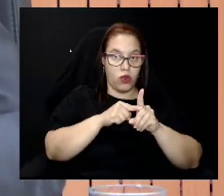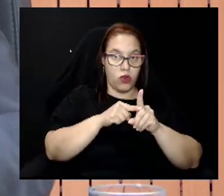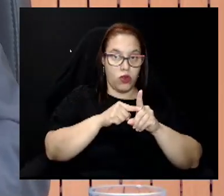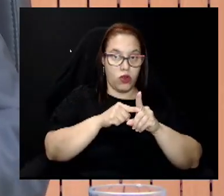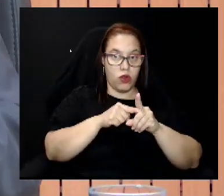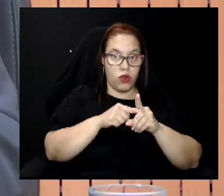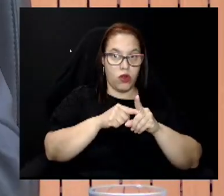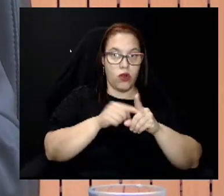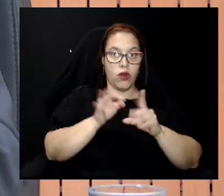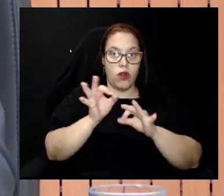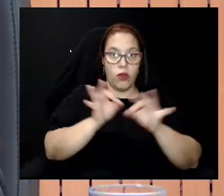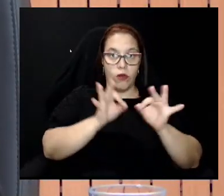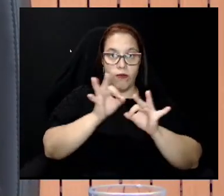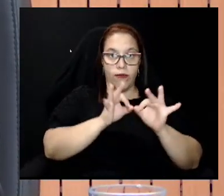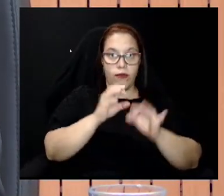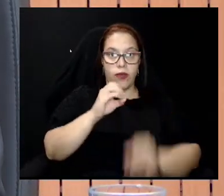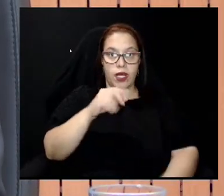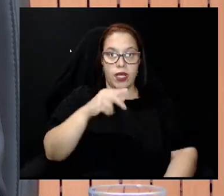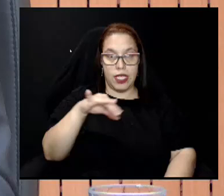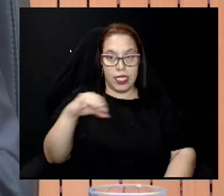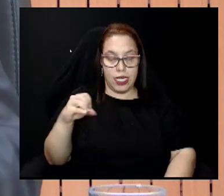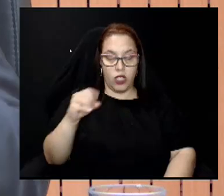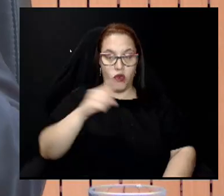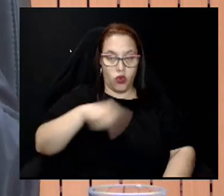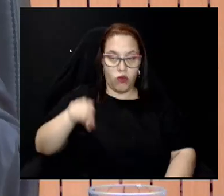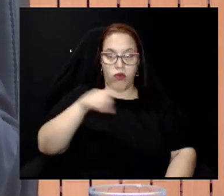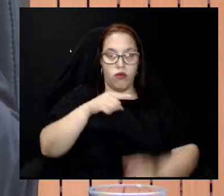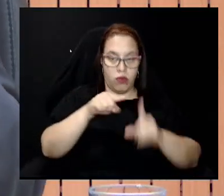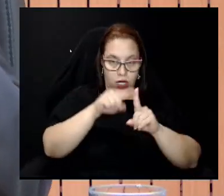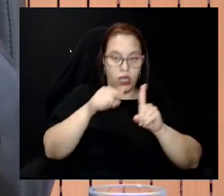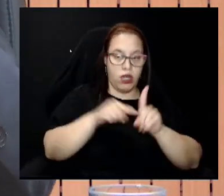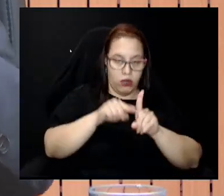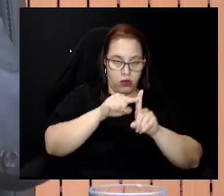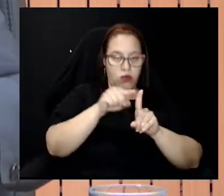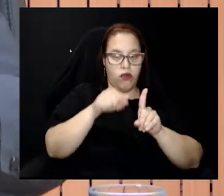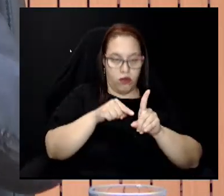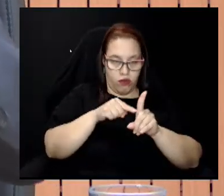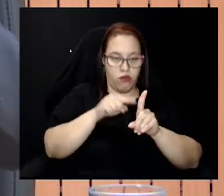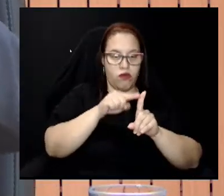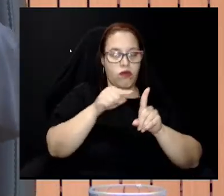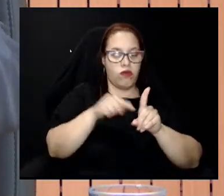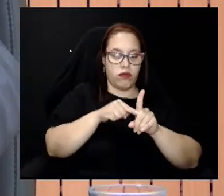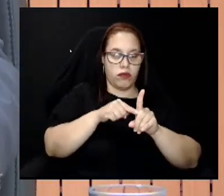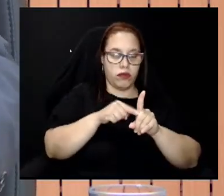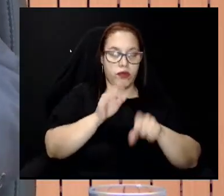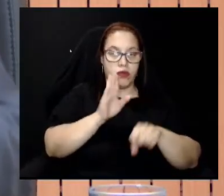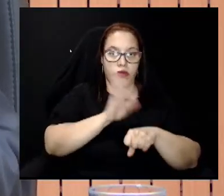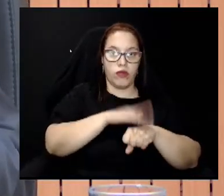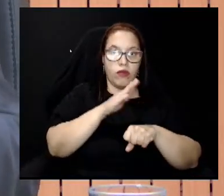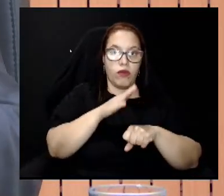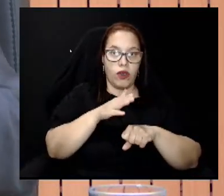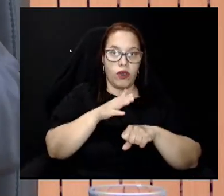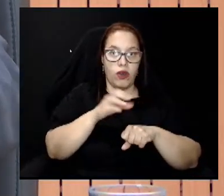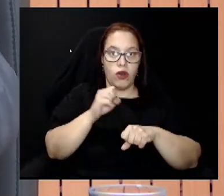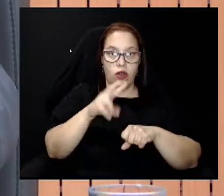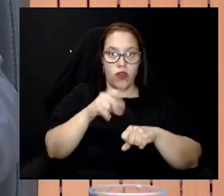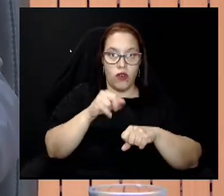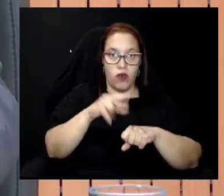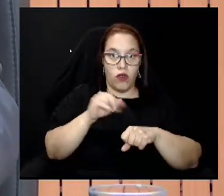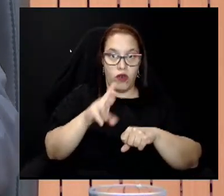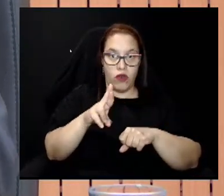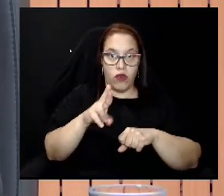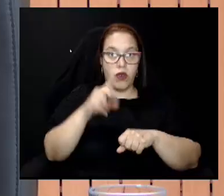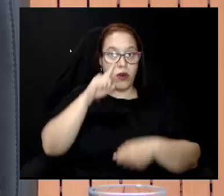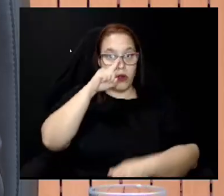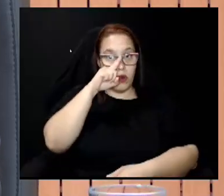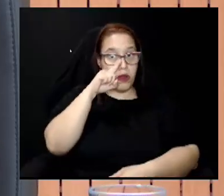mulher ciclo a ciclo para ela engravidar. Ou seja, quanto mais a mulher ovular, maior é o risco para câncer de